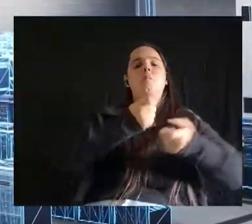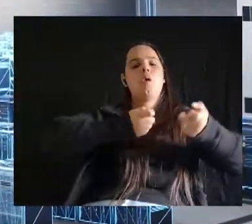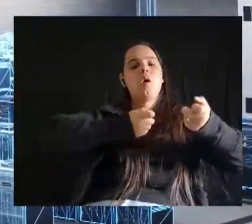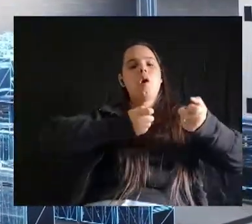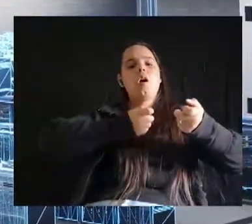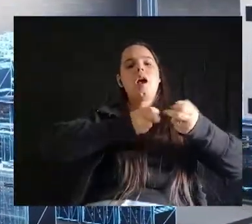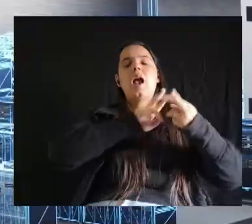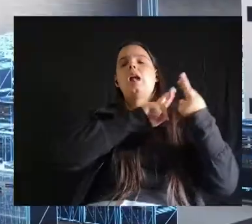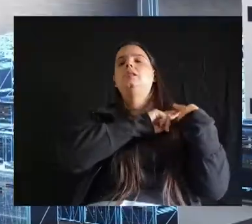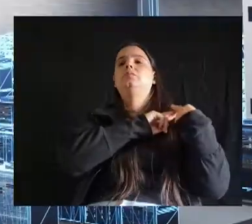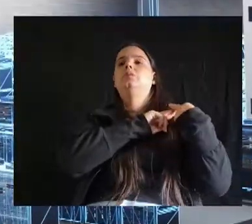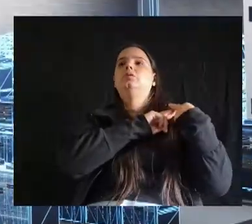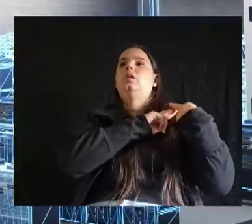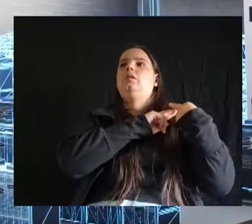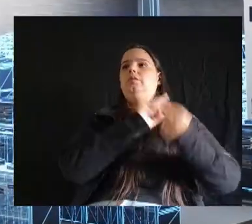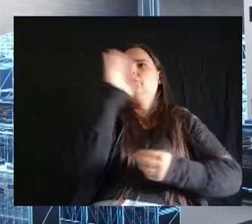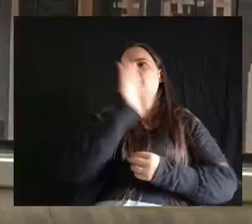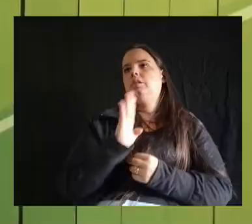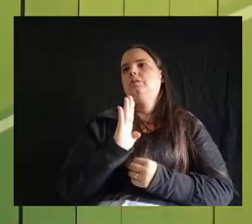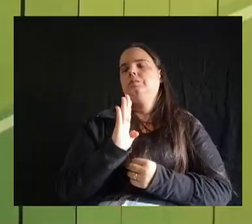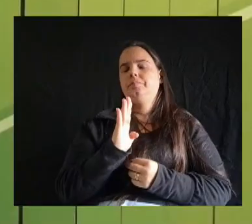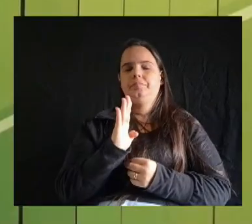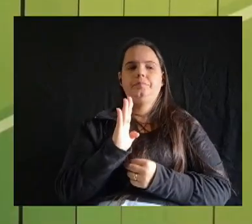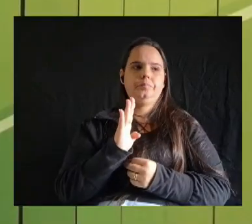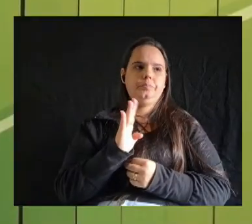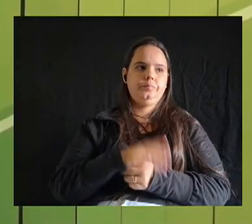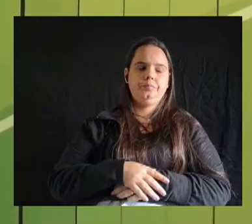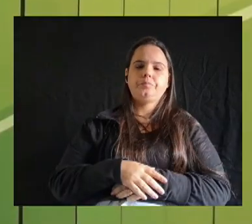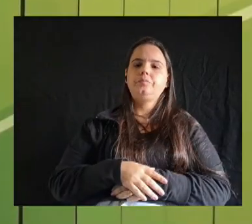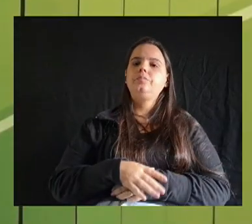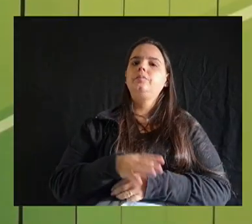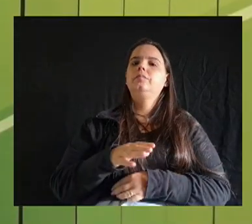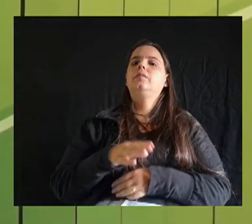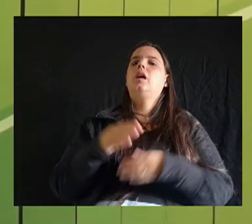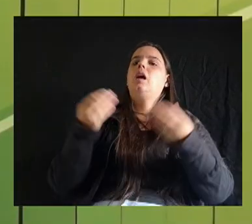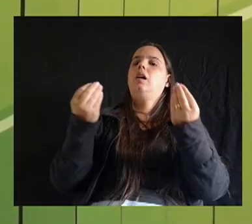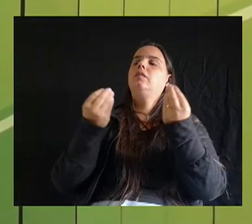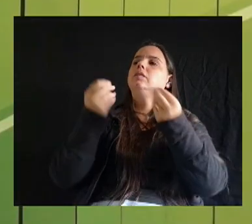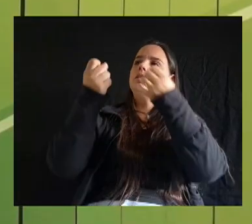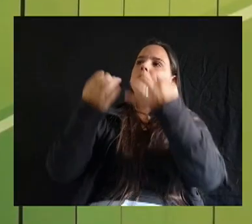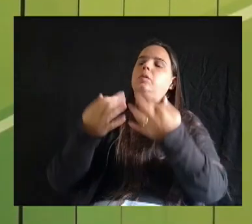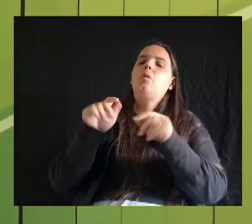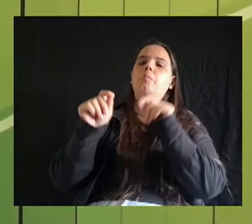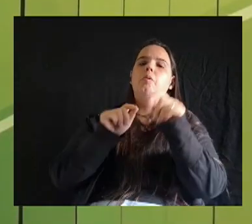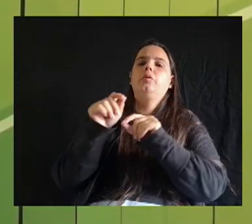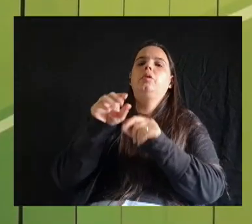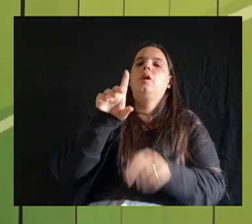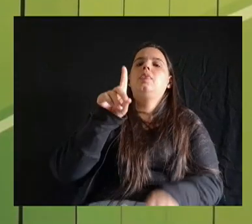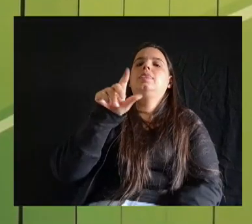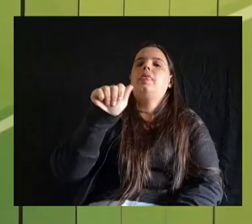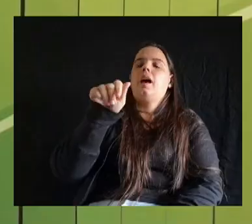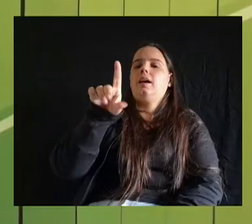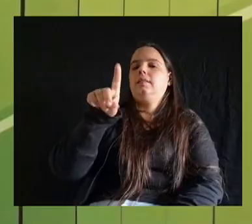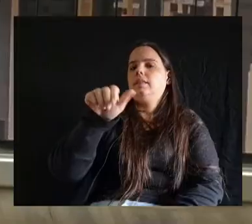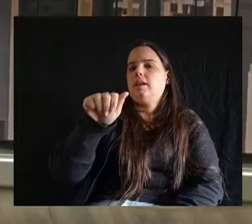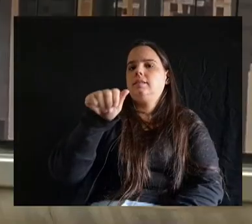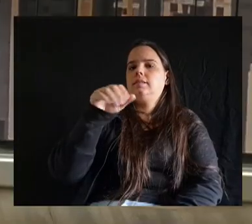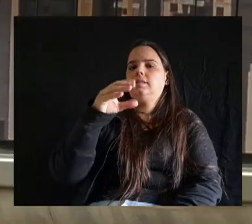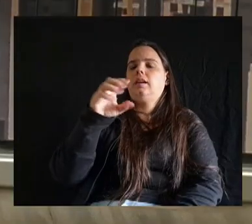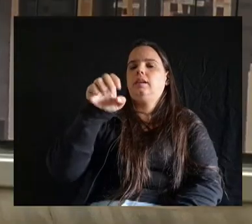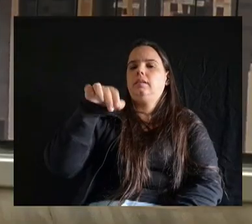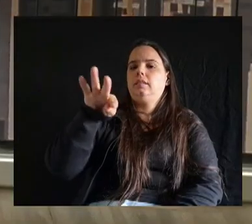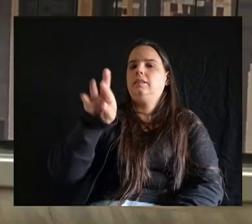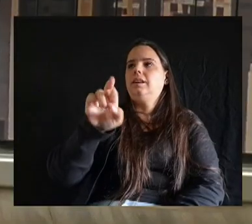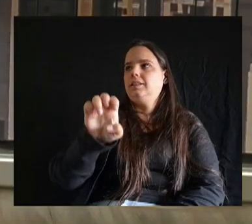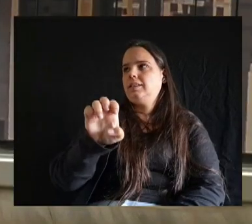Brasil. E Fabrício já explicou um pouco que os data centers eles costumam consumir muita energia e